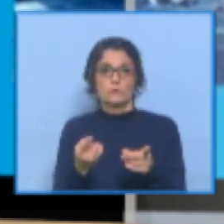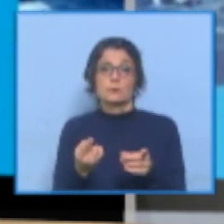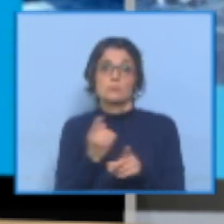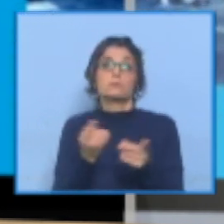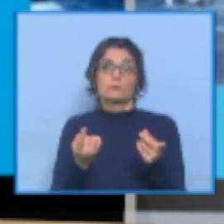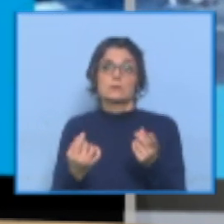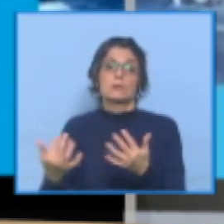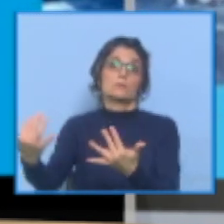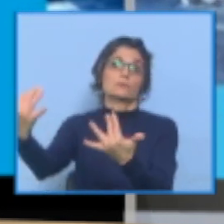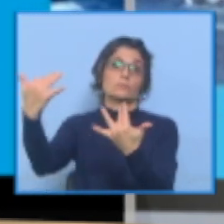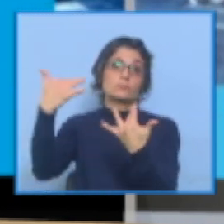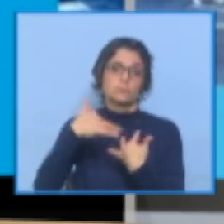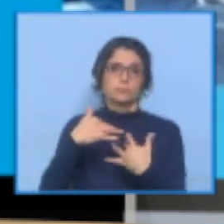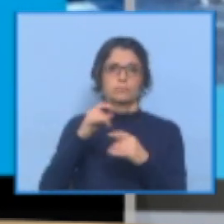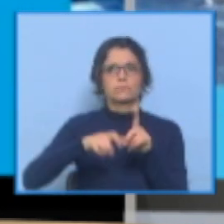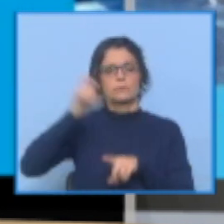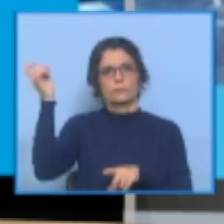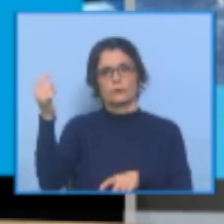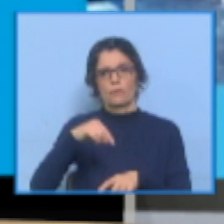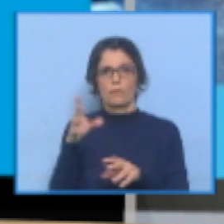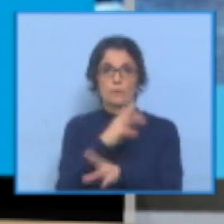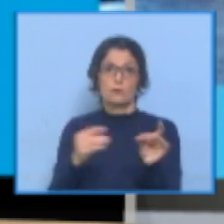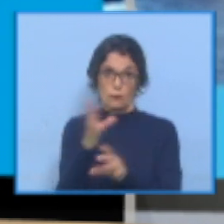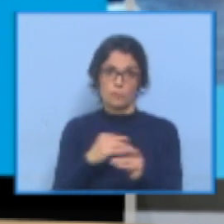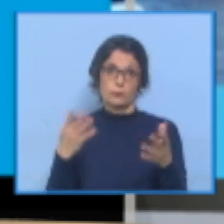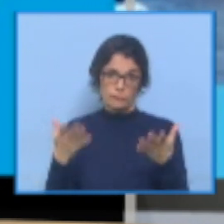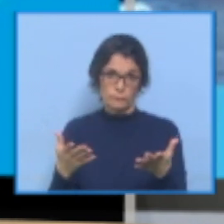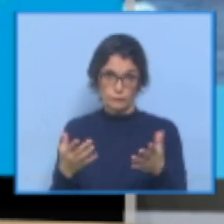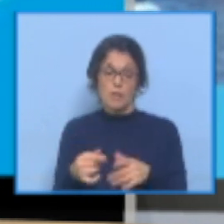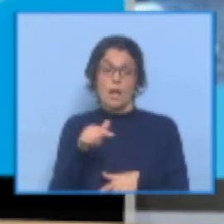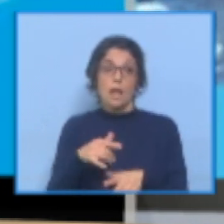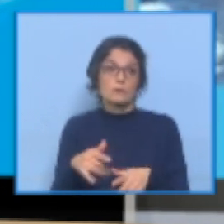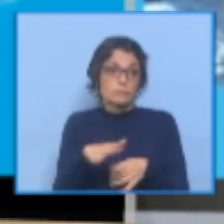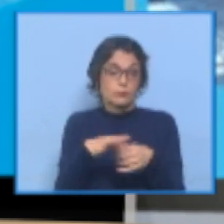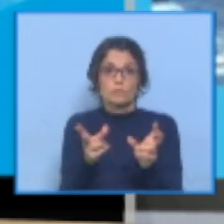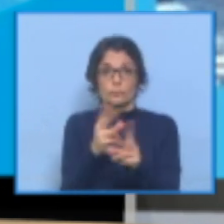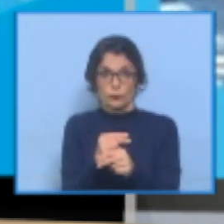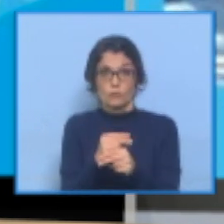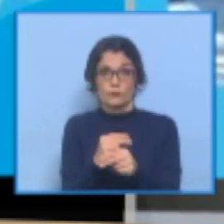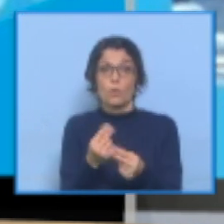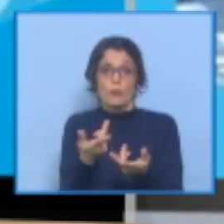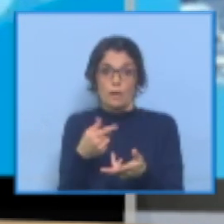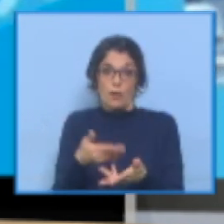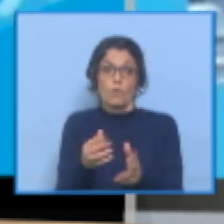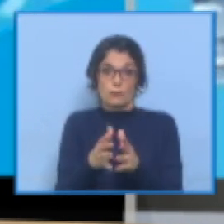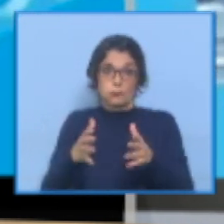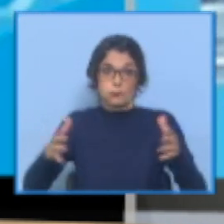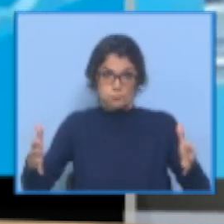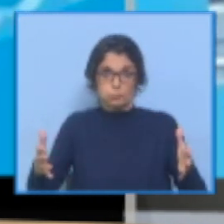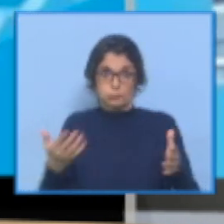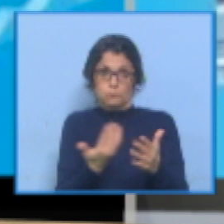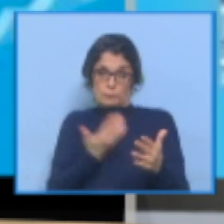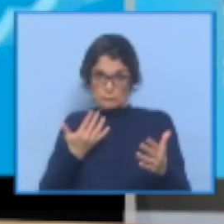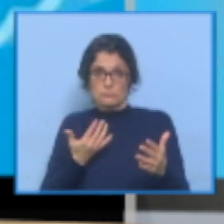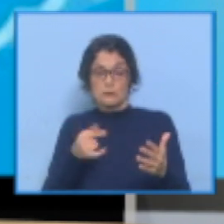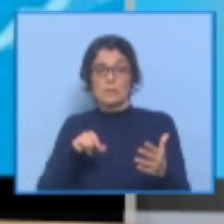que chegou à Europa. Portanto, de facto, é uma situação nova, ou que está a aumentar esta situação na Europa, e